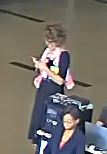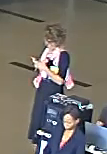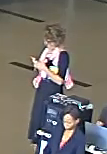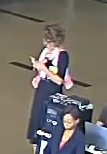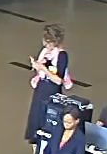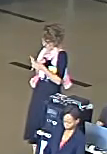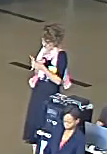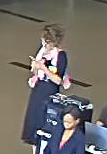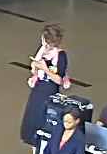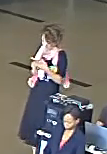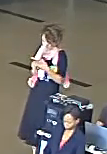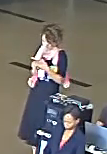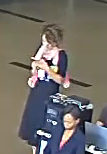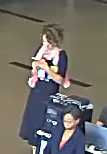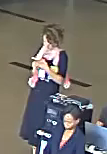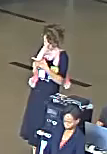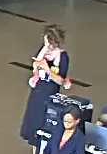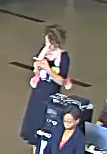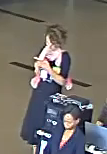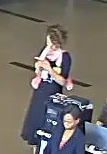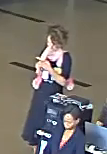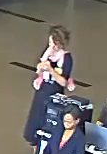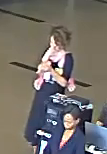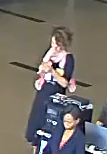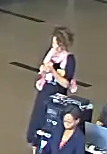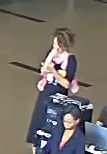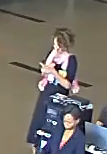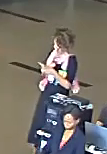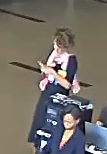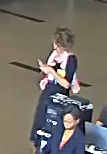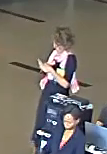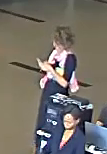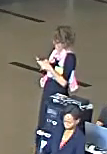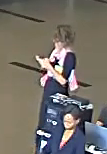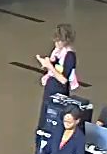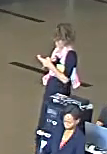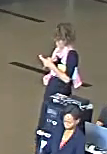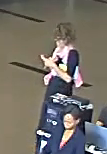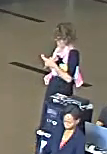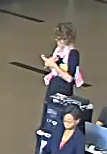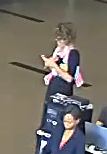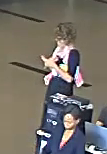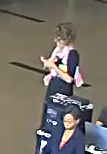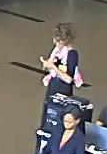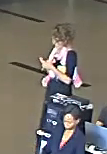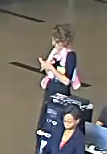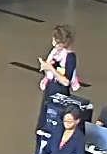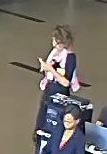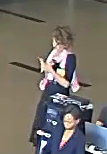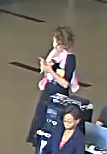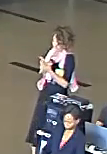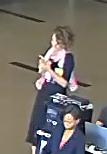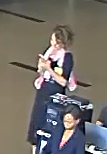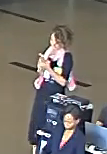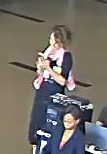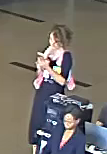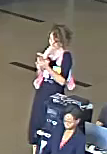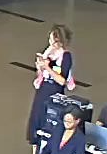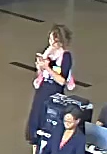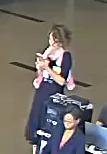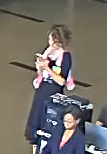Guilherme nós não estamos aqui para fazer política nós estamos aqui para garantir direitos e os direitos que os senhores T determinados por uma